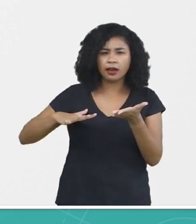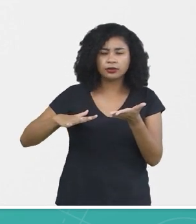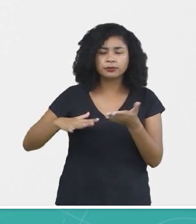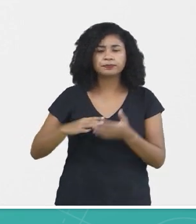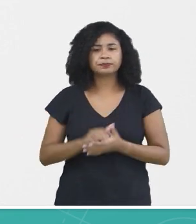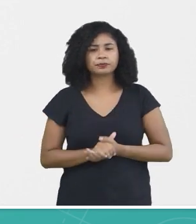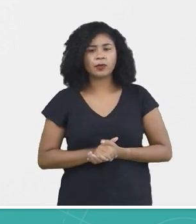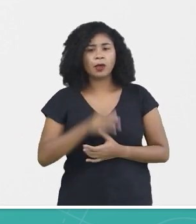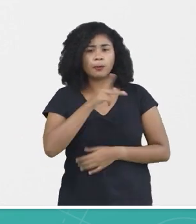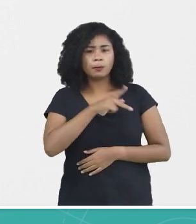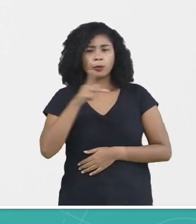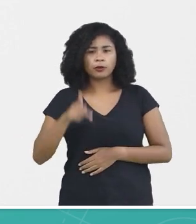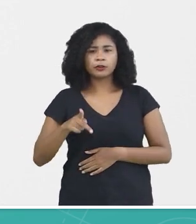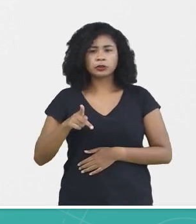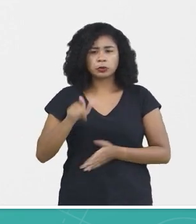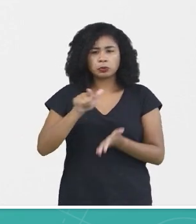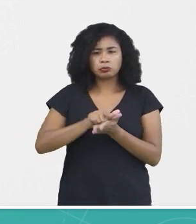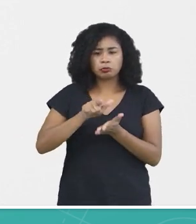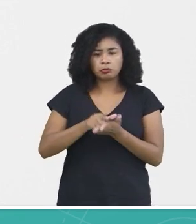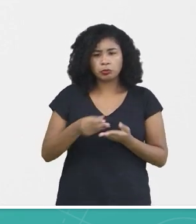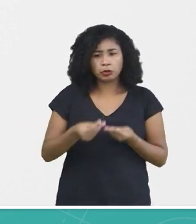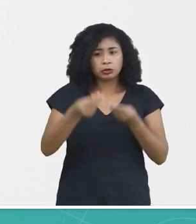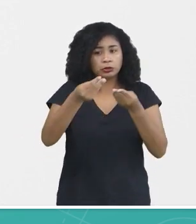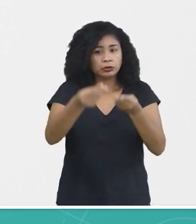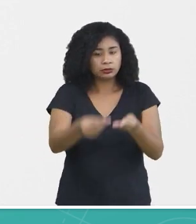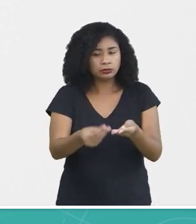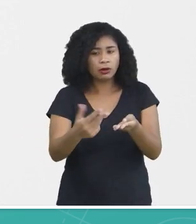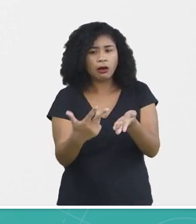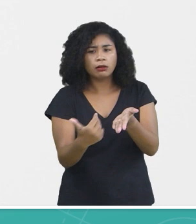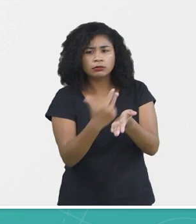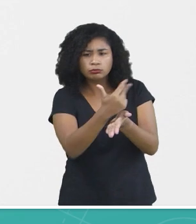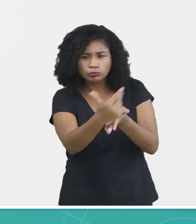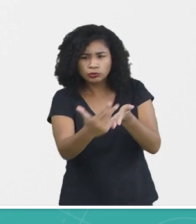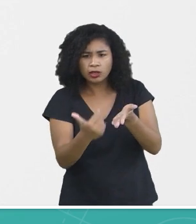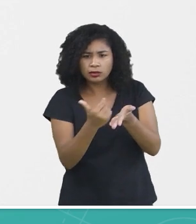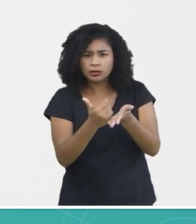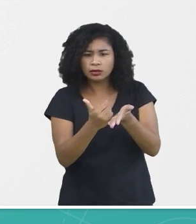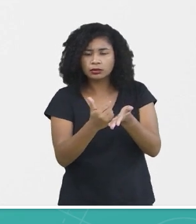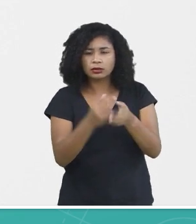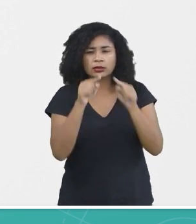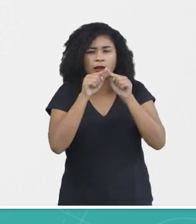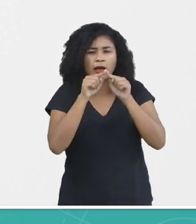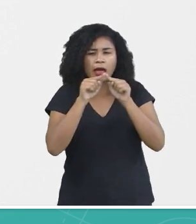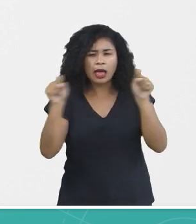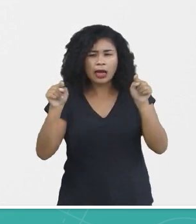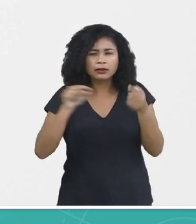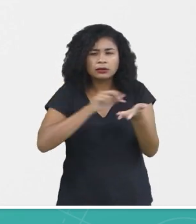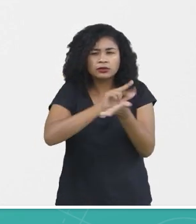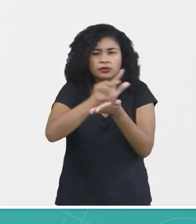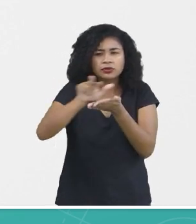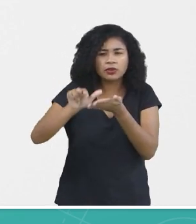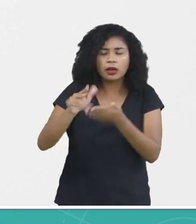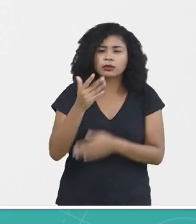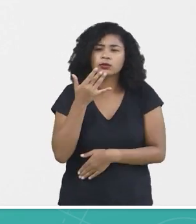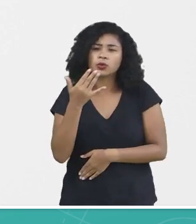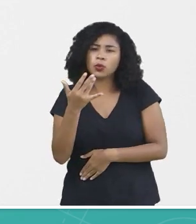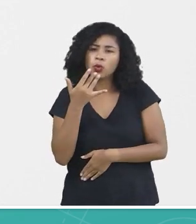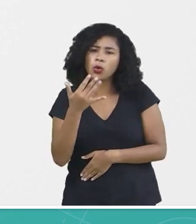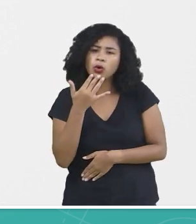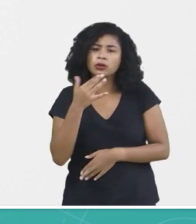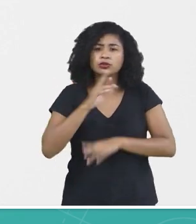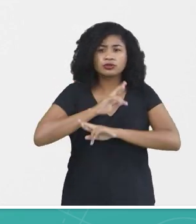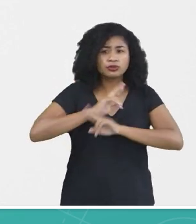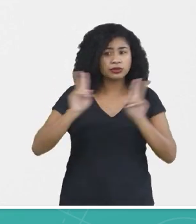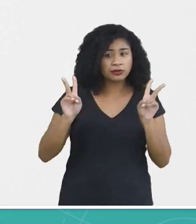várias retas de cores diferentes, como mostra a figura. Então, olha aí, essa figura é interessante, né?